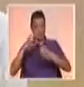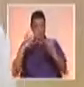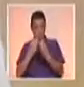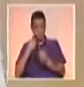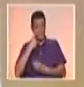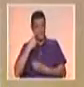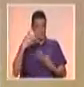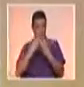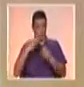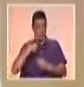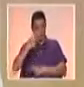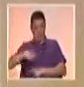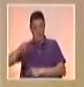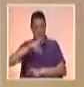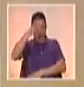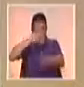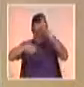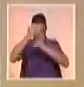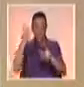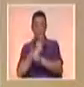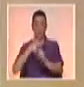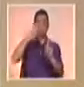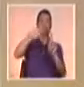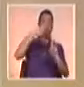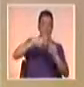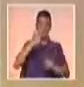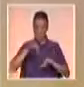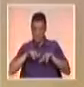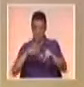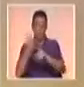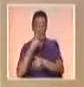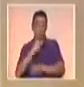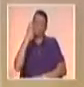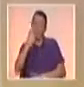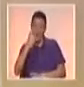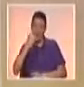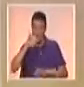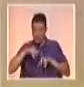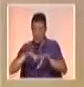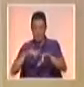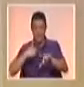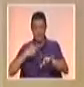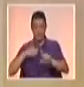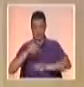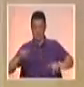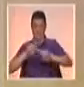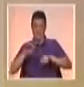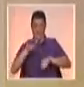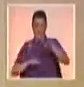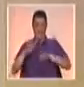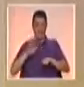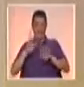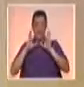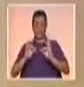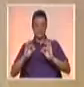connosco e, portanto, eles aprendem os benefícios das bactérias e os malefícios das bactérias, aquelas que nós queremos evitar e aquelas que nós